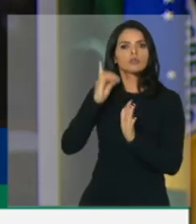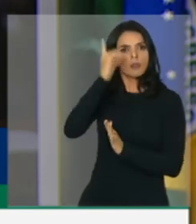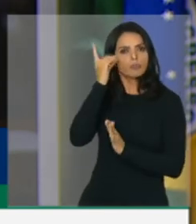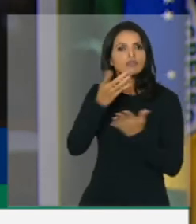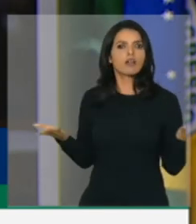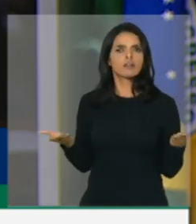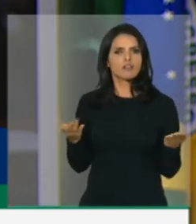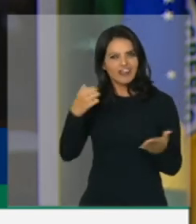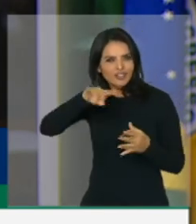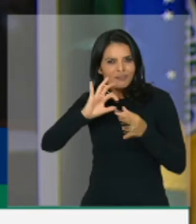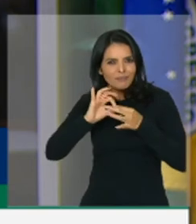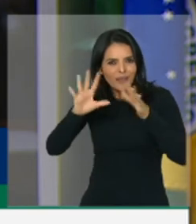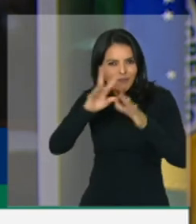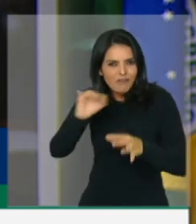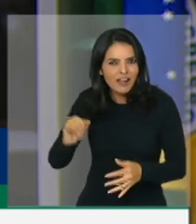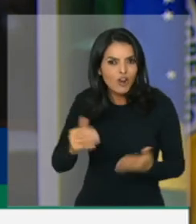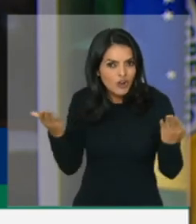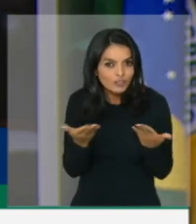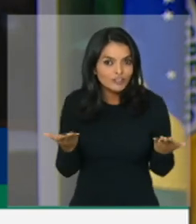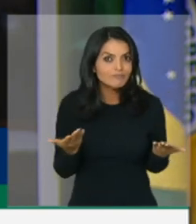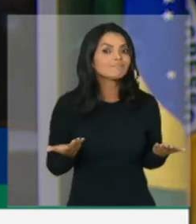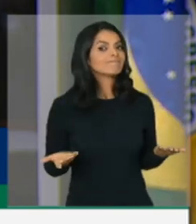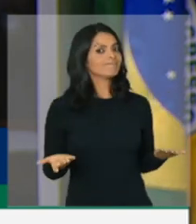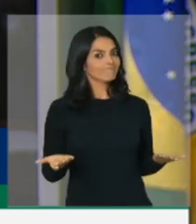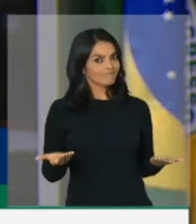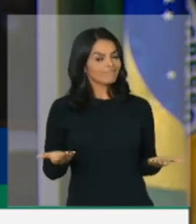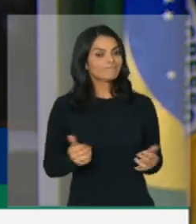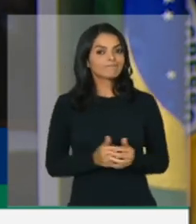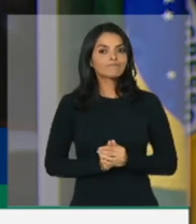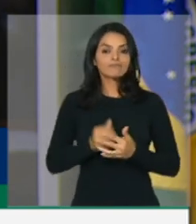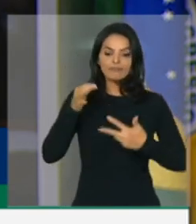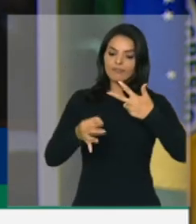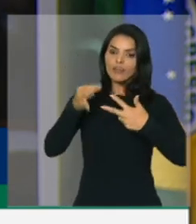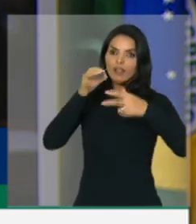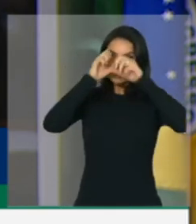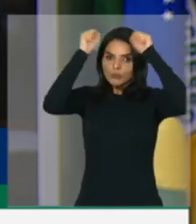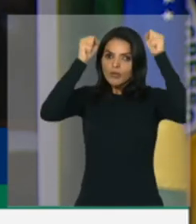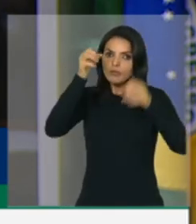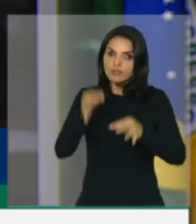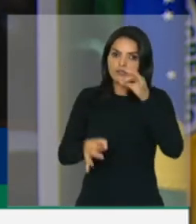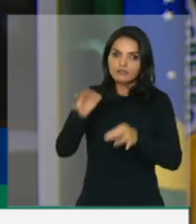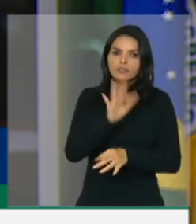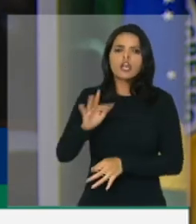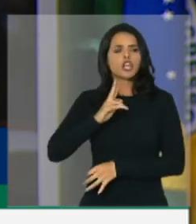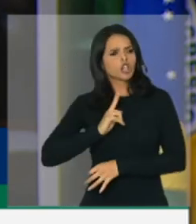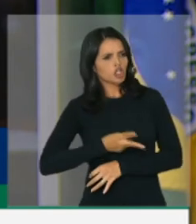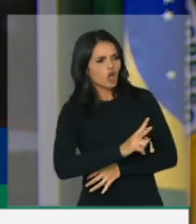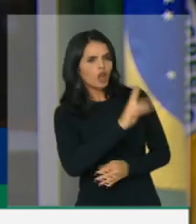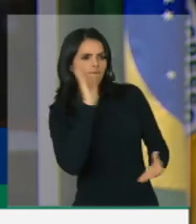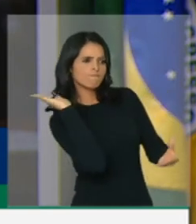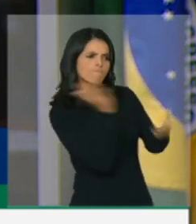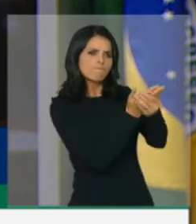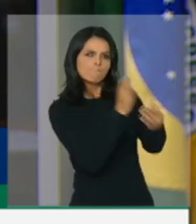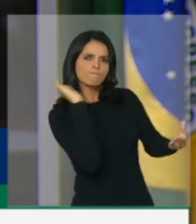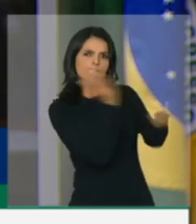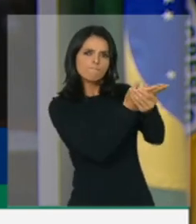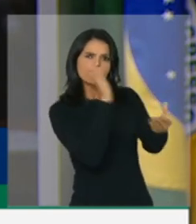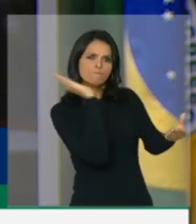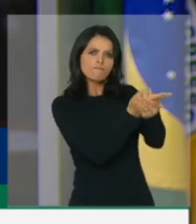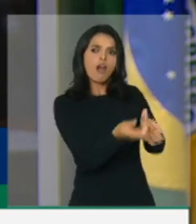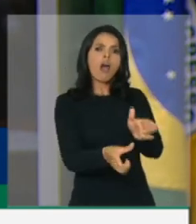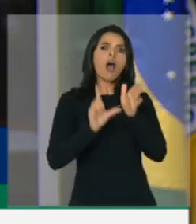que vamos permitir na noite de hoje? Que a Suprema Corte continue com inquéritos sem